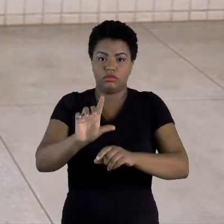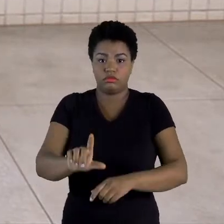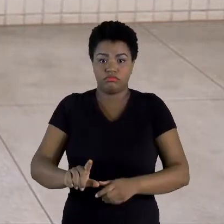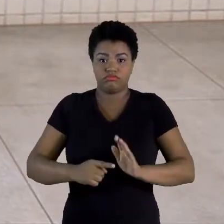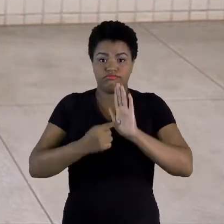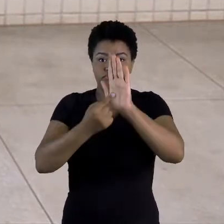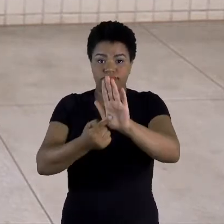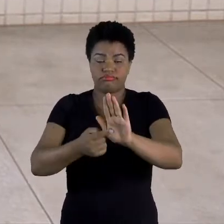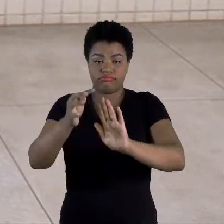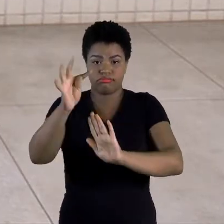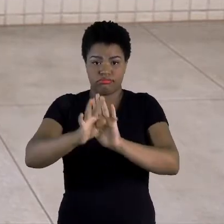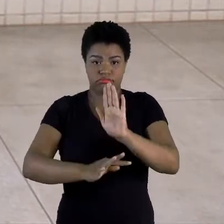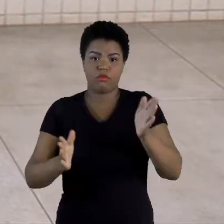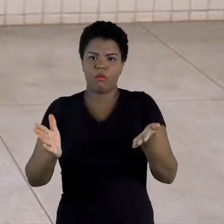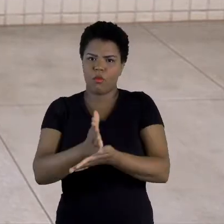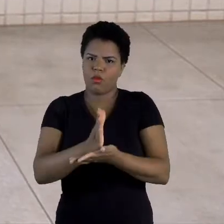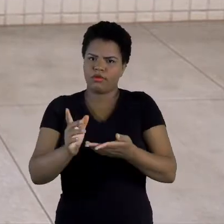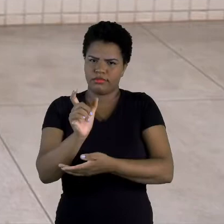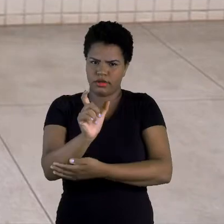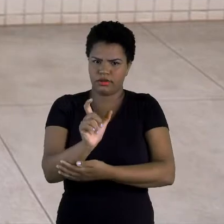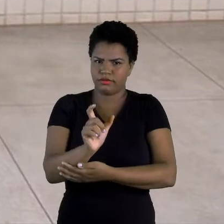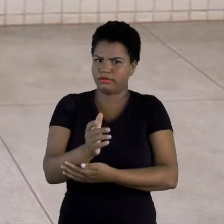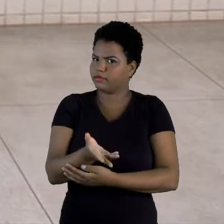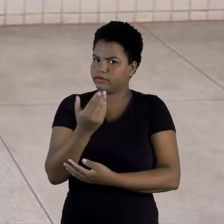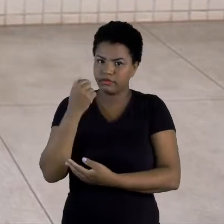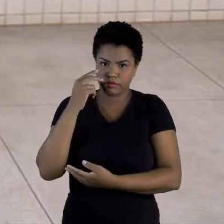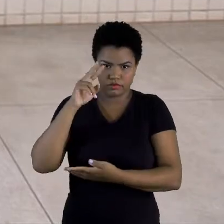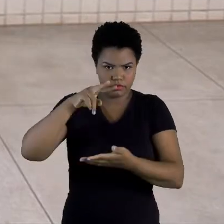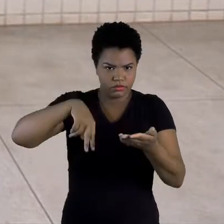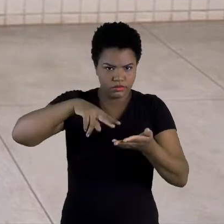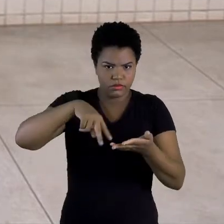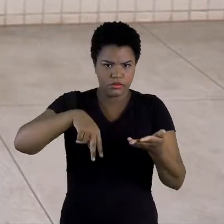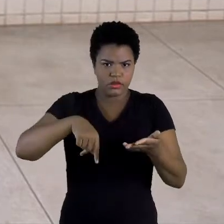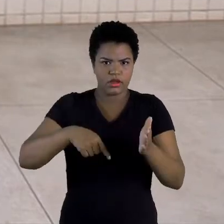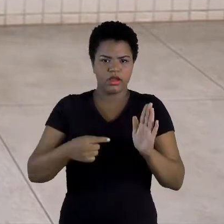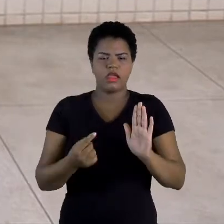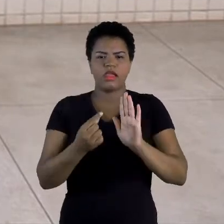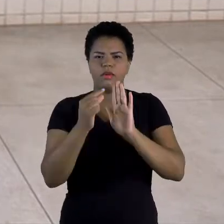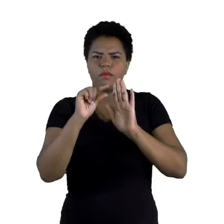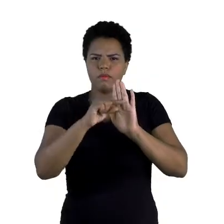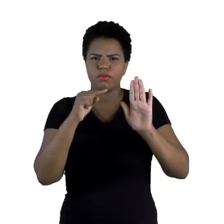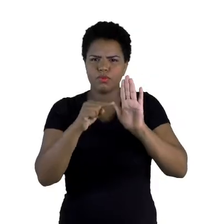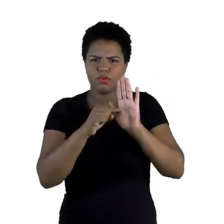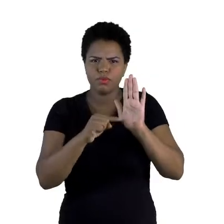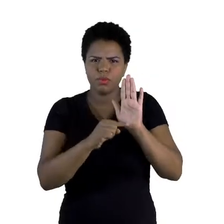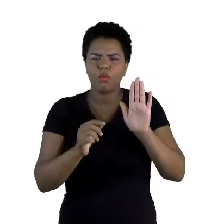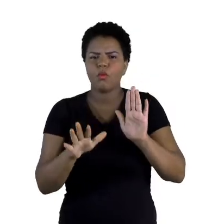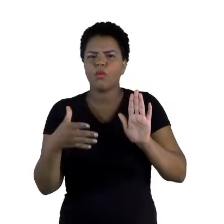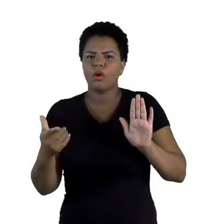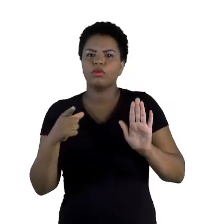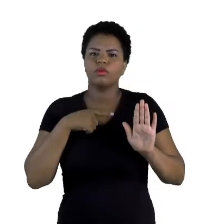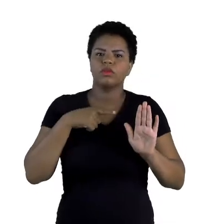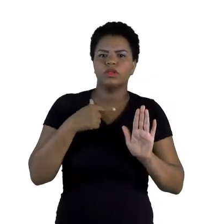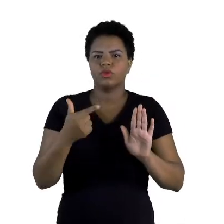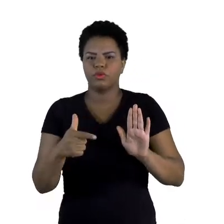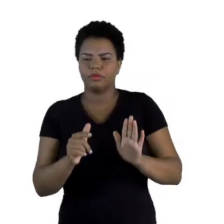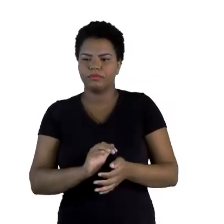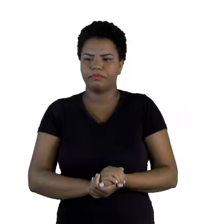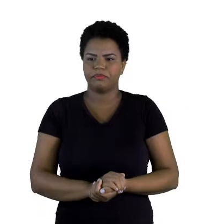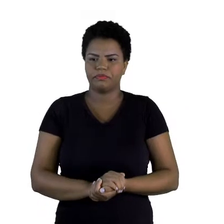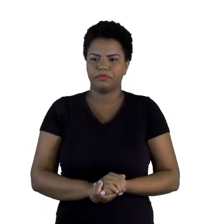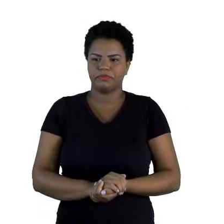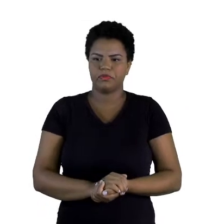no texto algumas palavras, vamos ler e marcando quais que tem e quais que não tem? Olha só, começa com